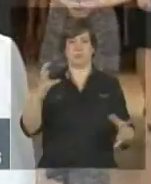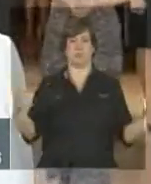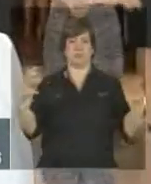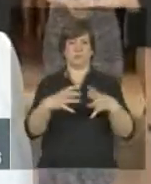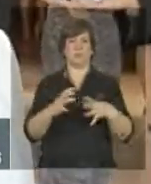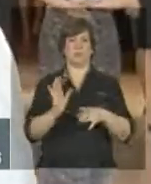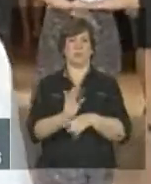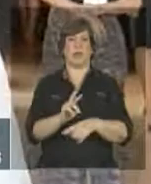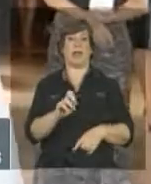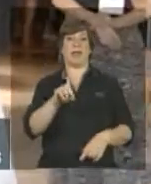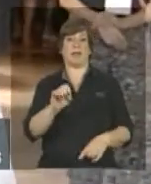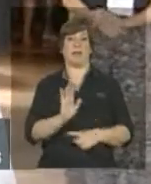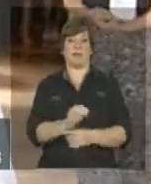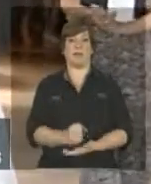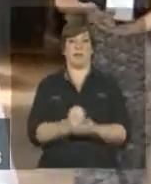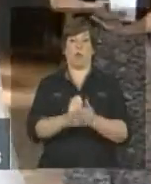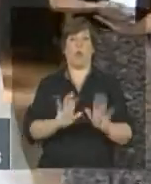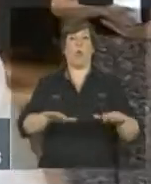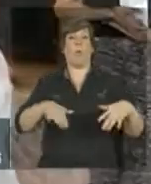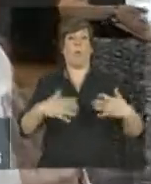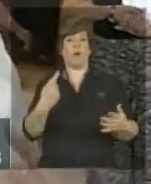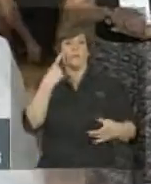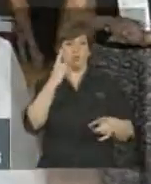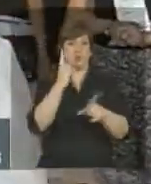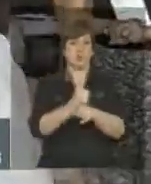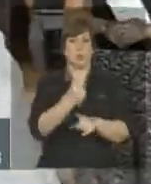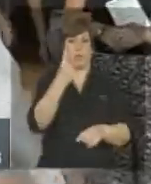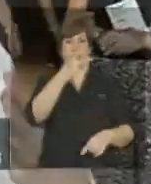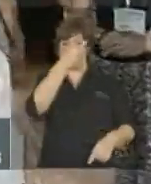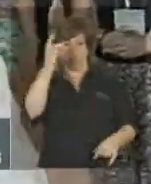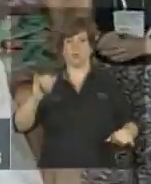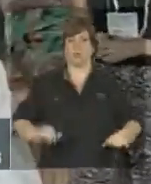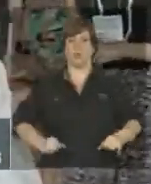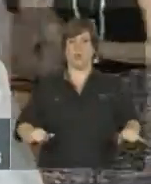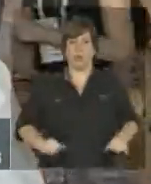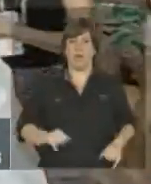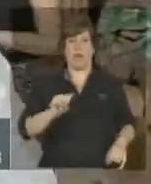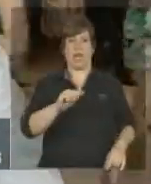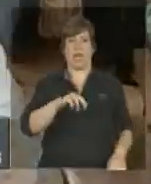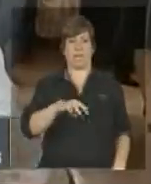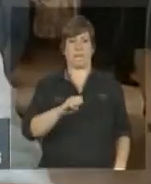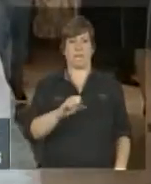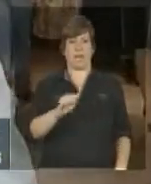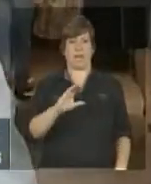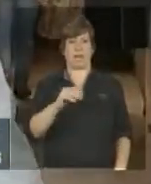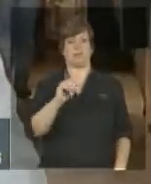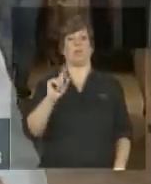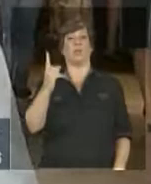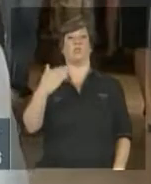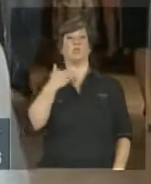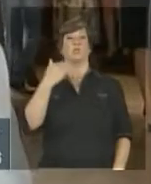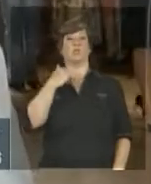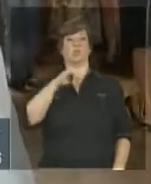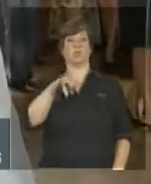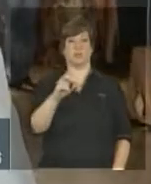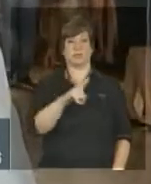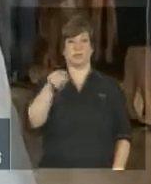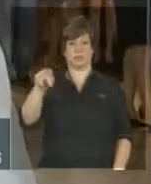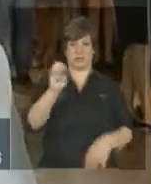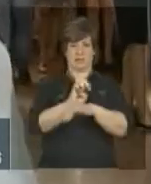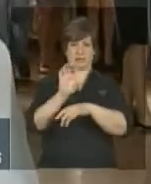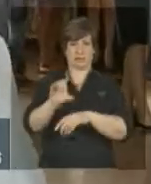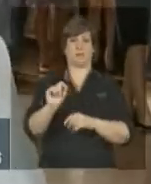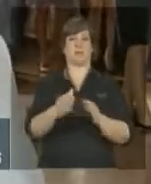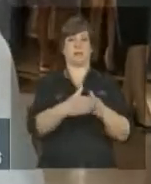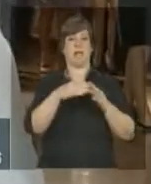de proteção. E quando se identifica uma pessoa ameaçada e um juiz no estado solicita para que essa pessoa seja